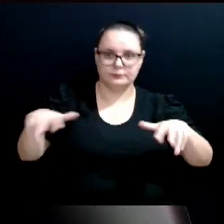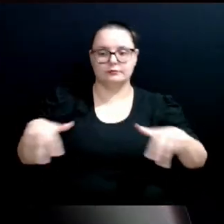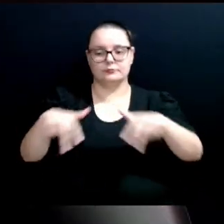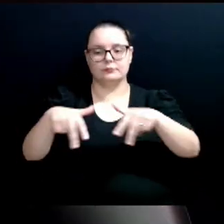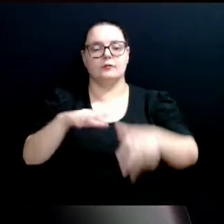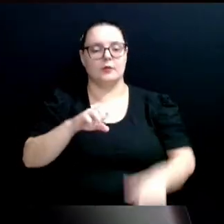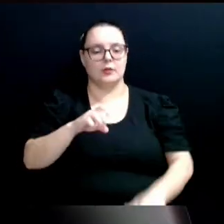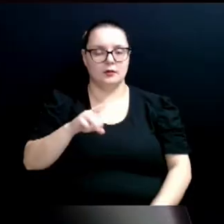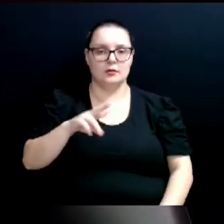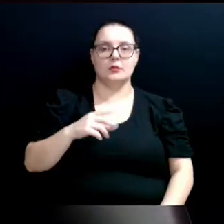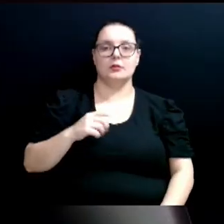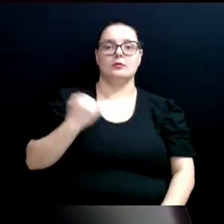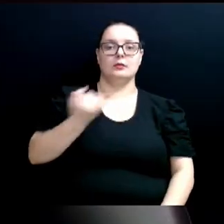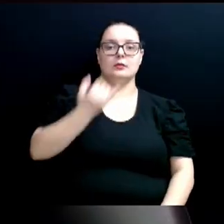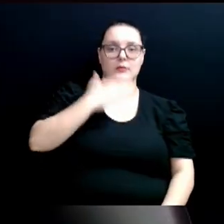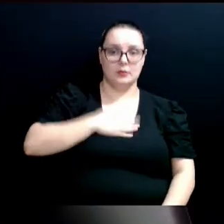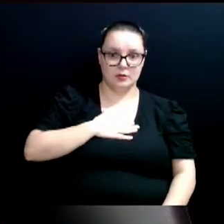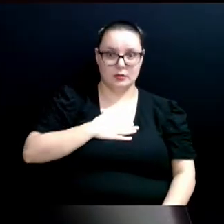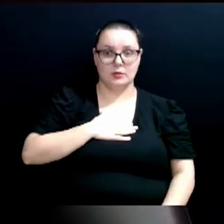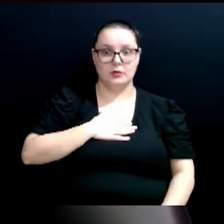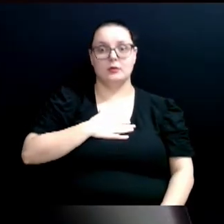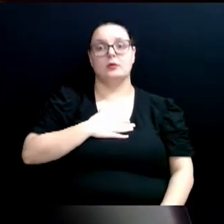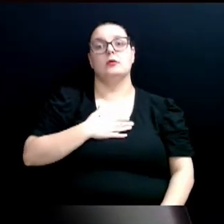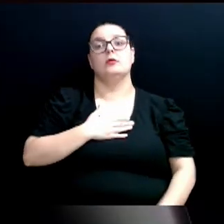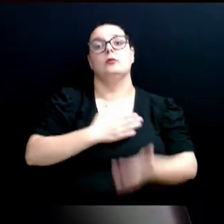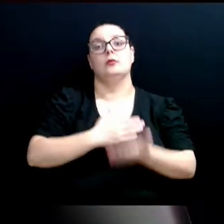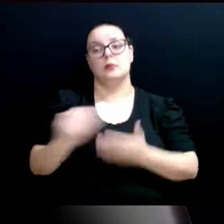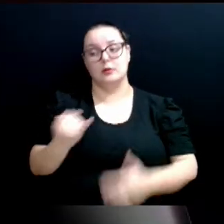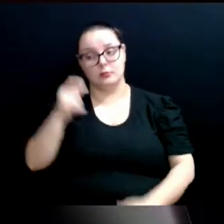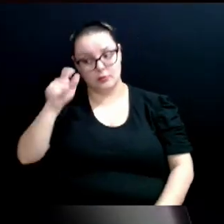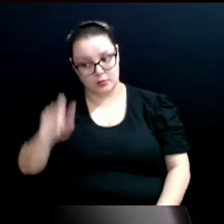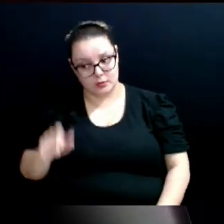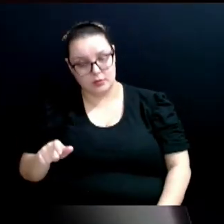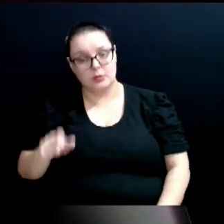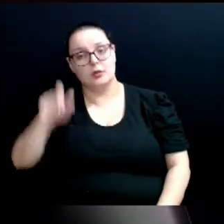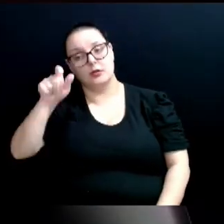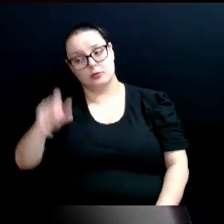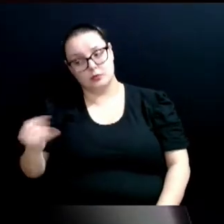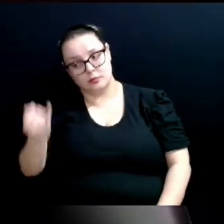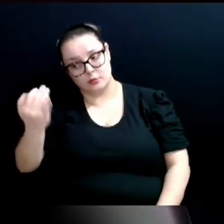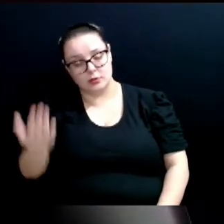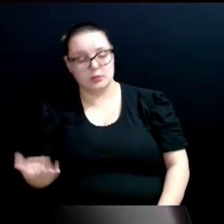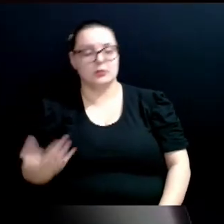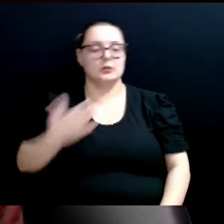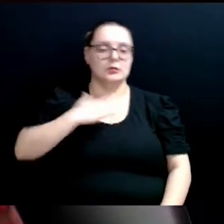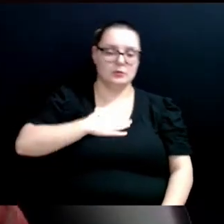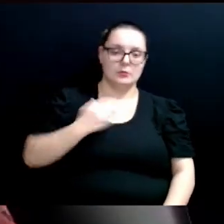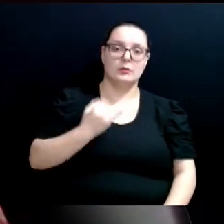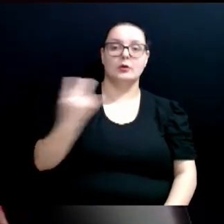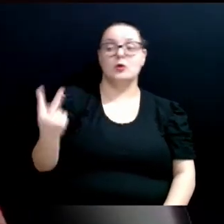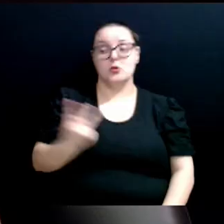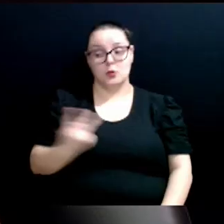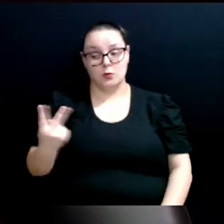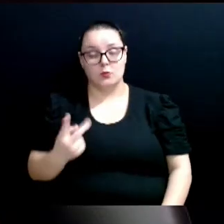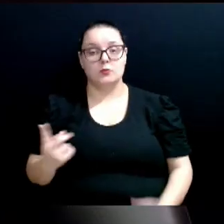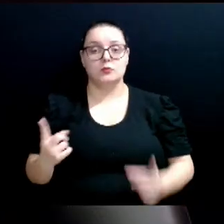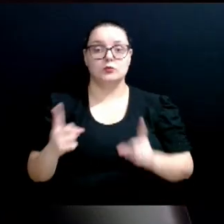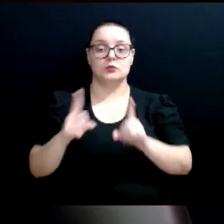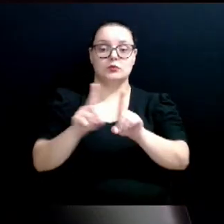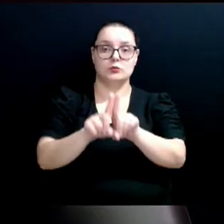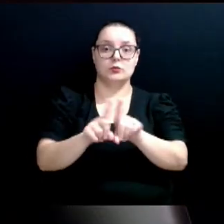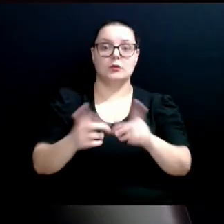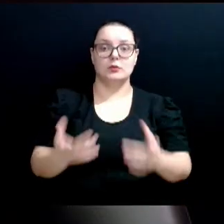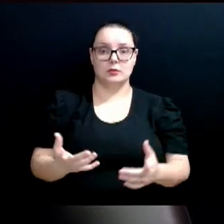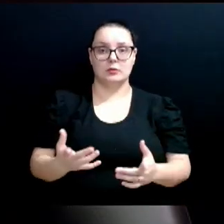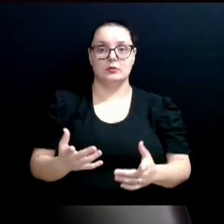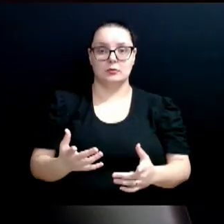mim, passar a ser importante para o outro, dentro do limite dos dois, sem os dois estarem sufocando